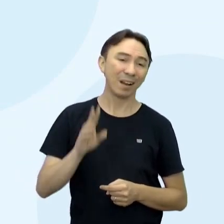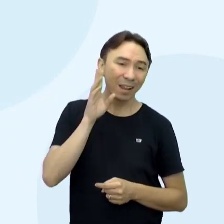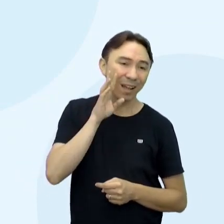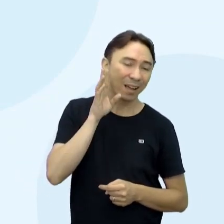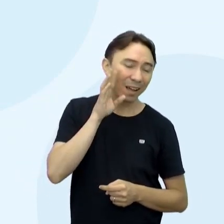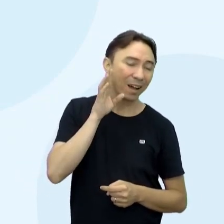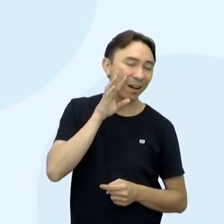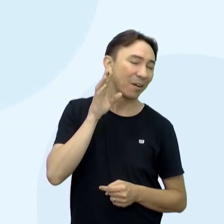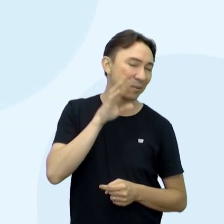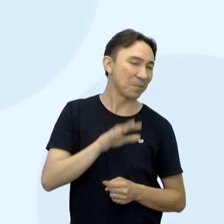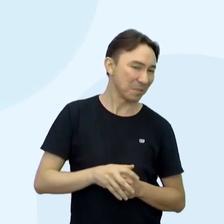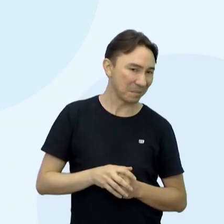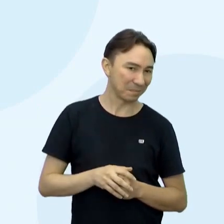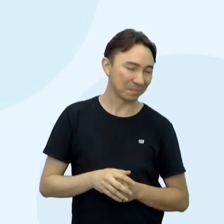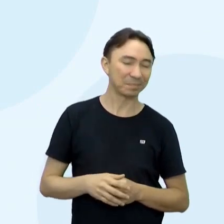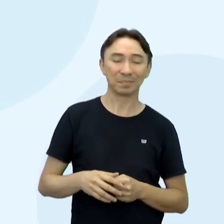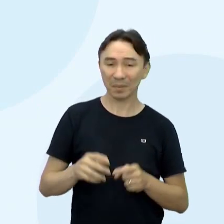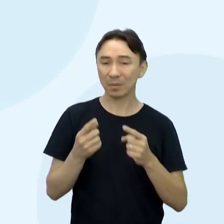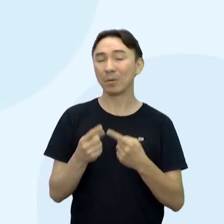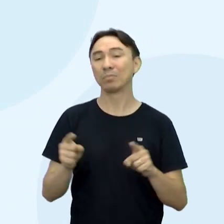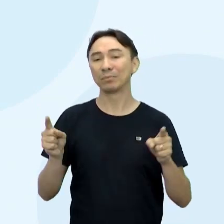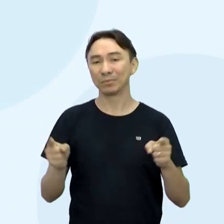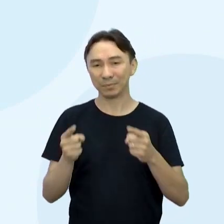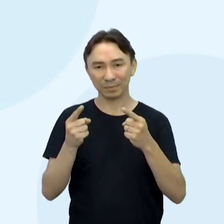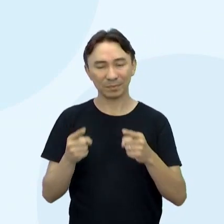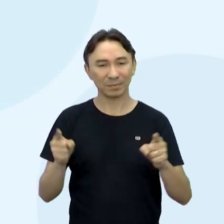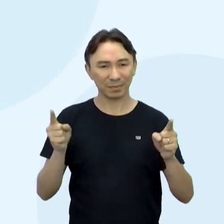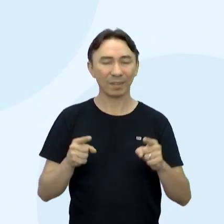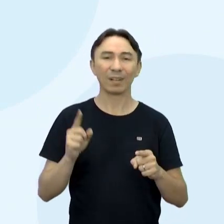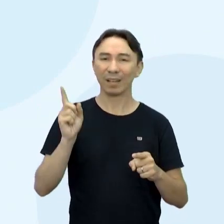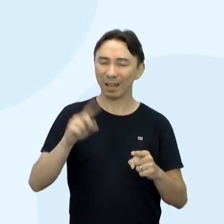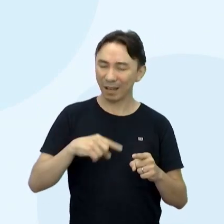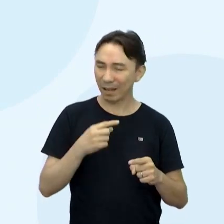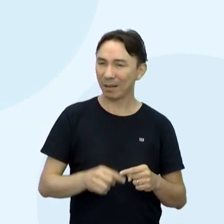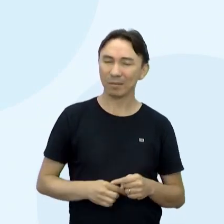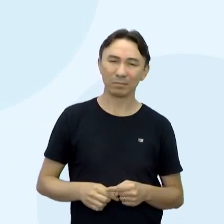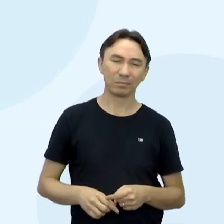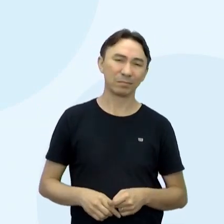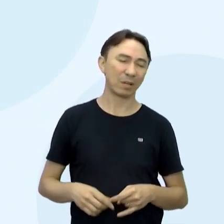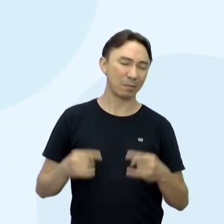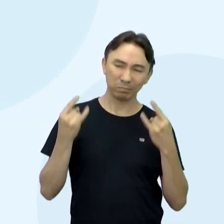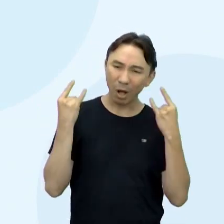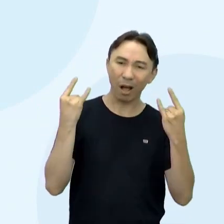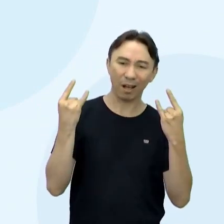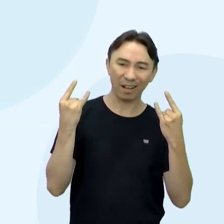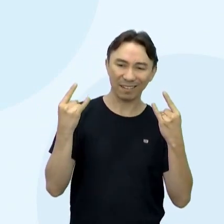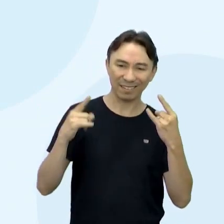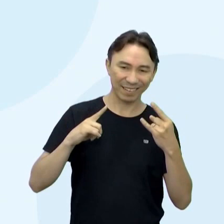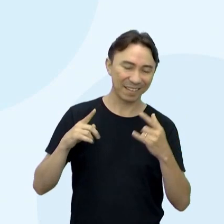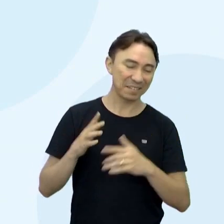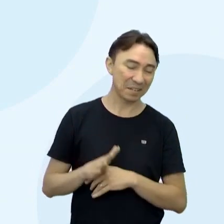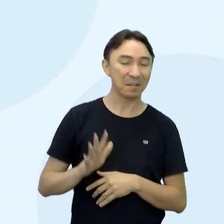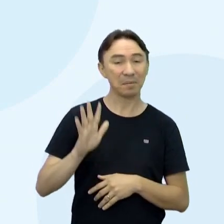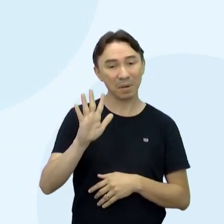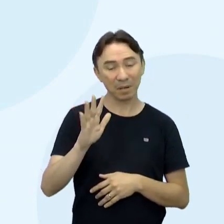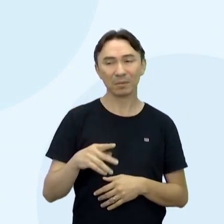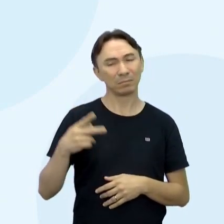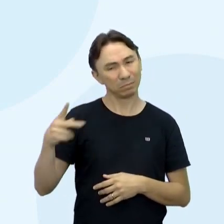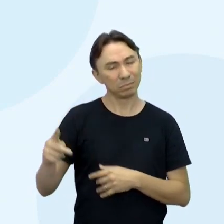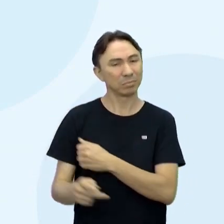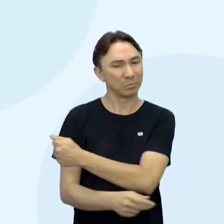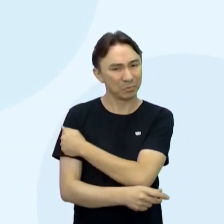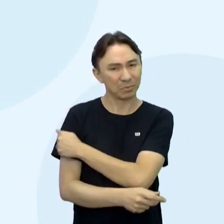que provavelmente, né, apesar de ser um rock, de ser algo bem pop, os alunos